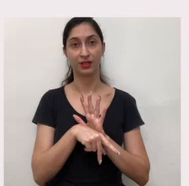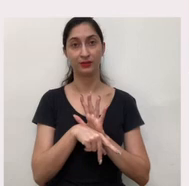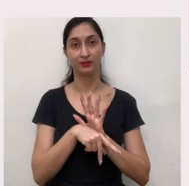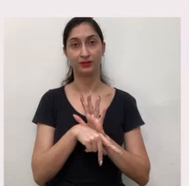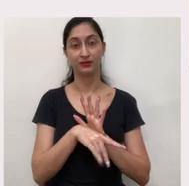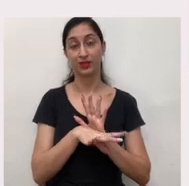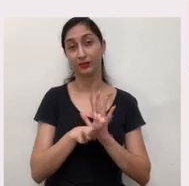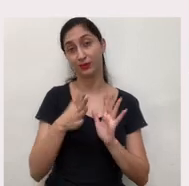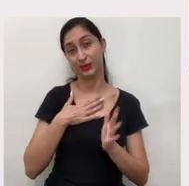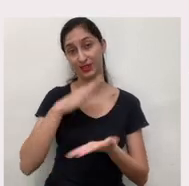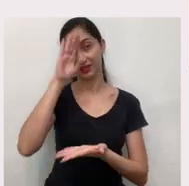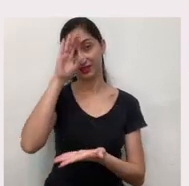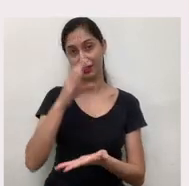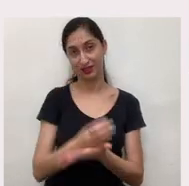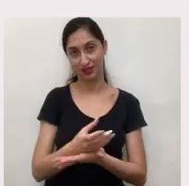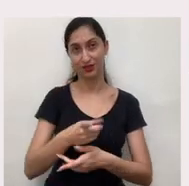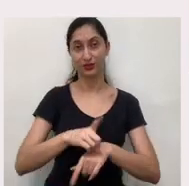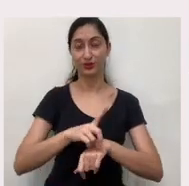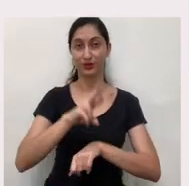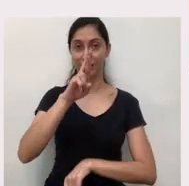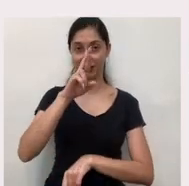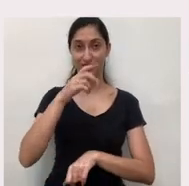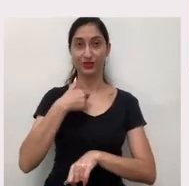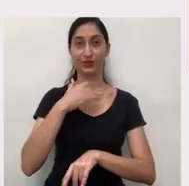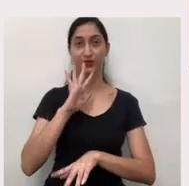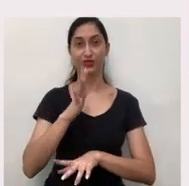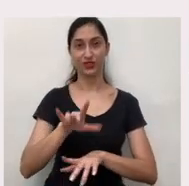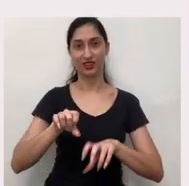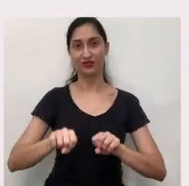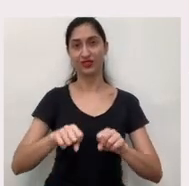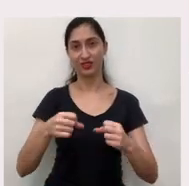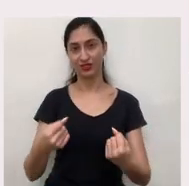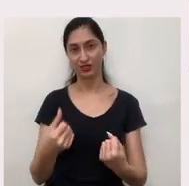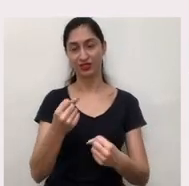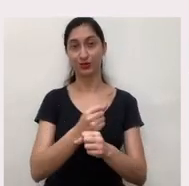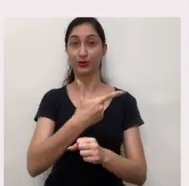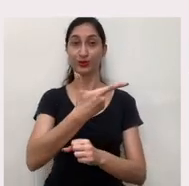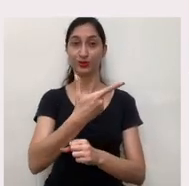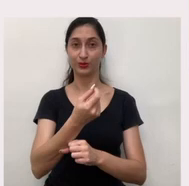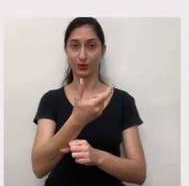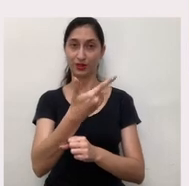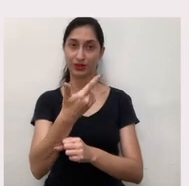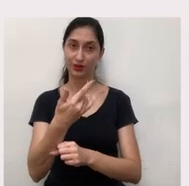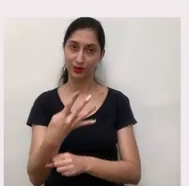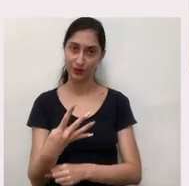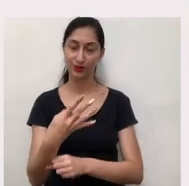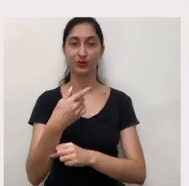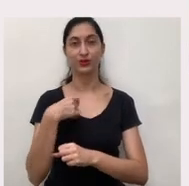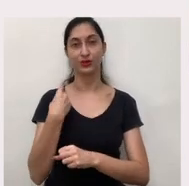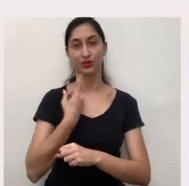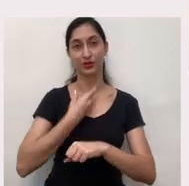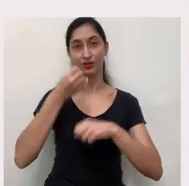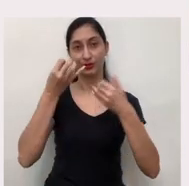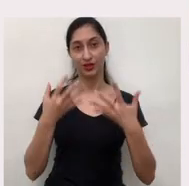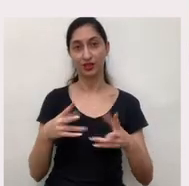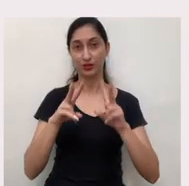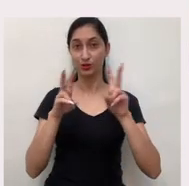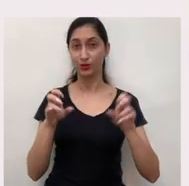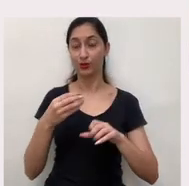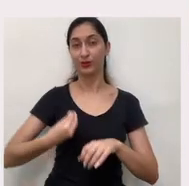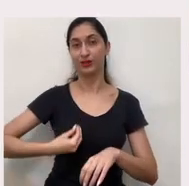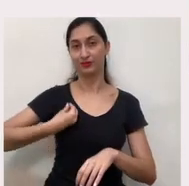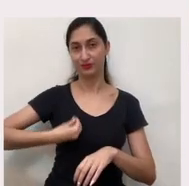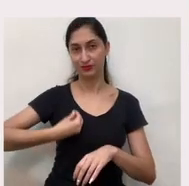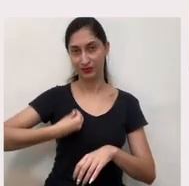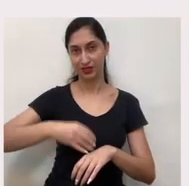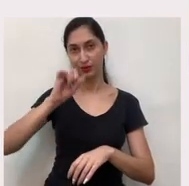é fruto da minha tese de doutorado, que eu defendi em 2014, e a gente vai falar um pouco da sobrevivência das imagens